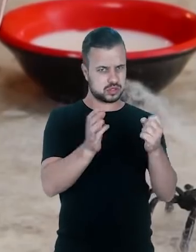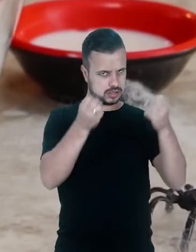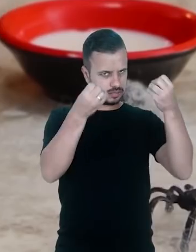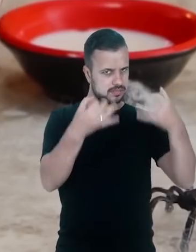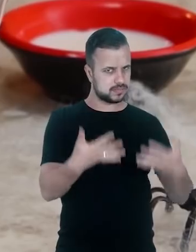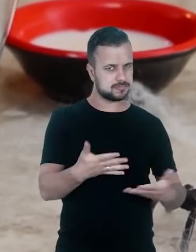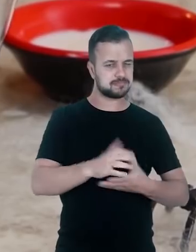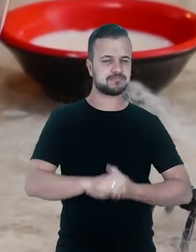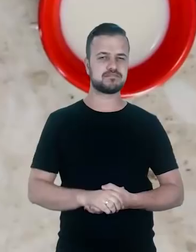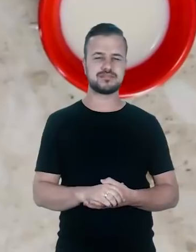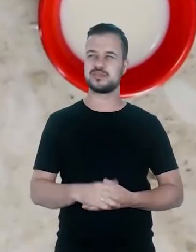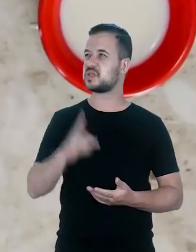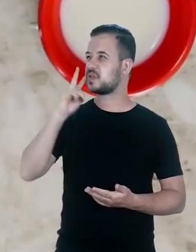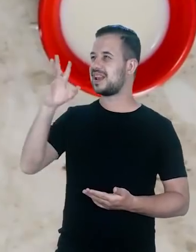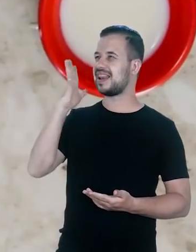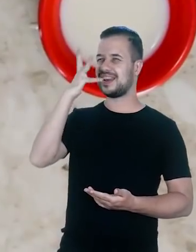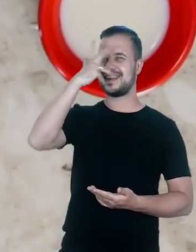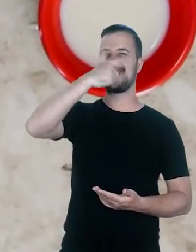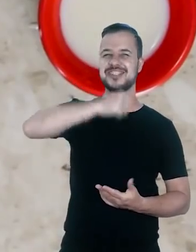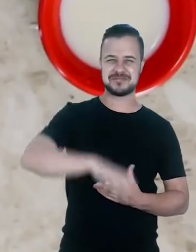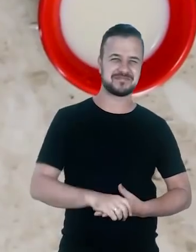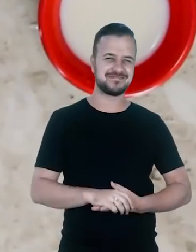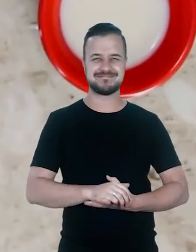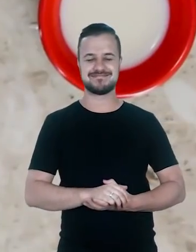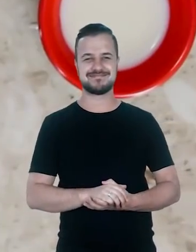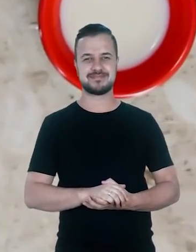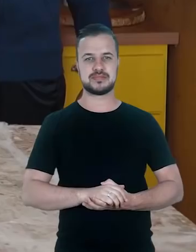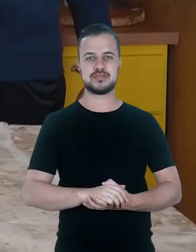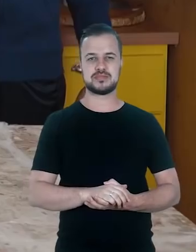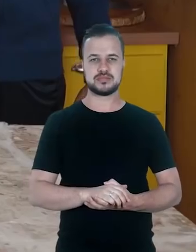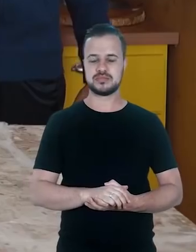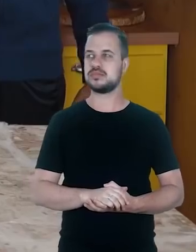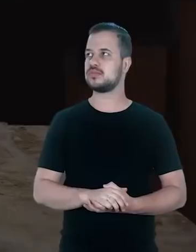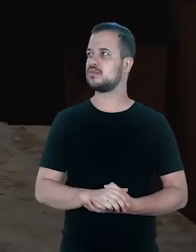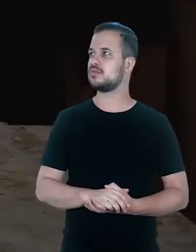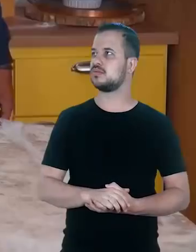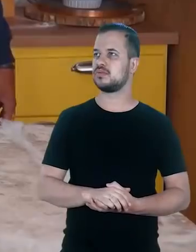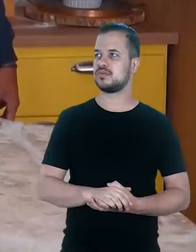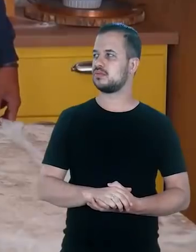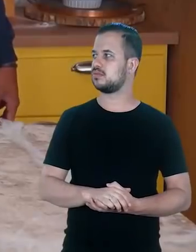como eu falei para vocês. Olha que coisa mais linda tá ficando.